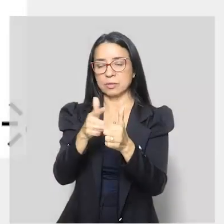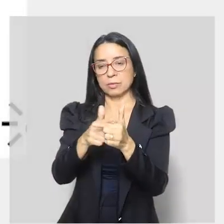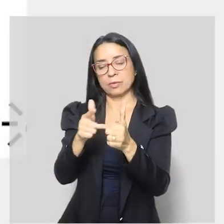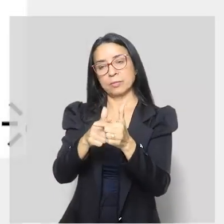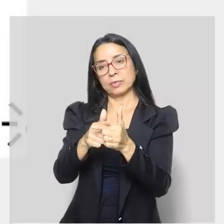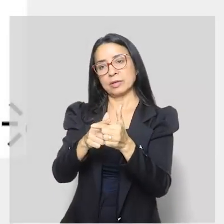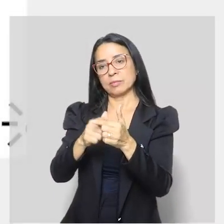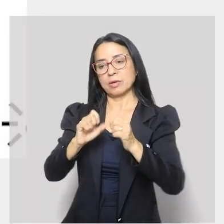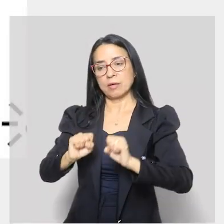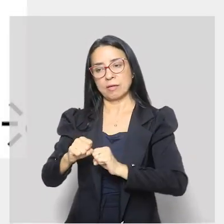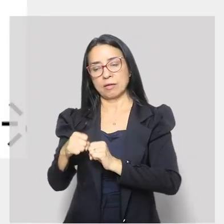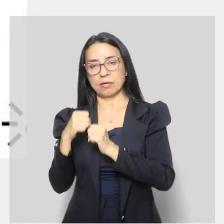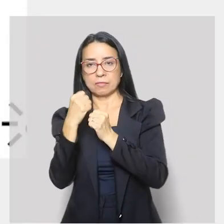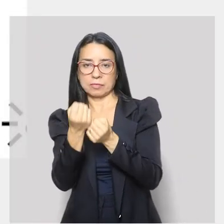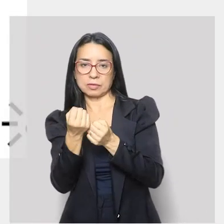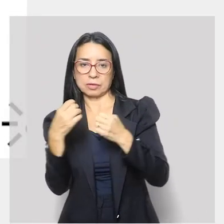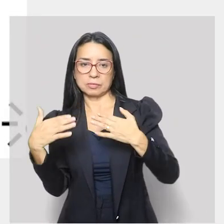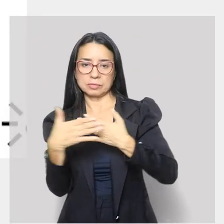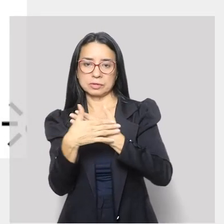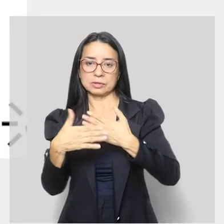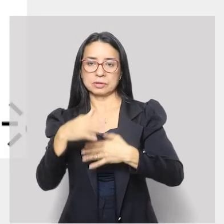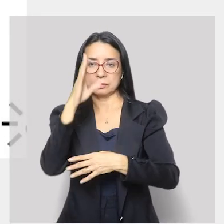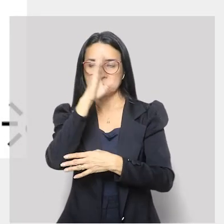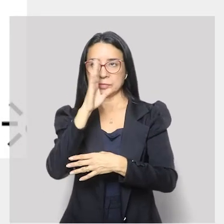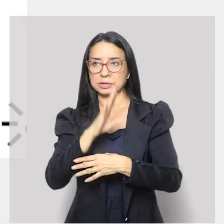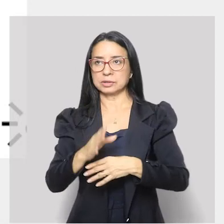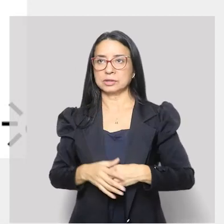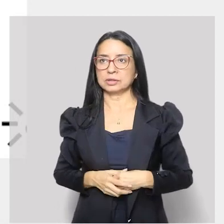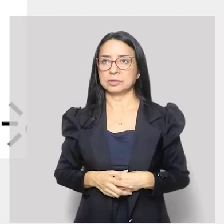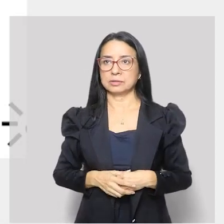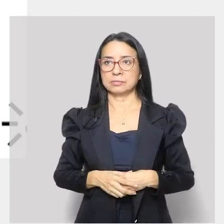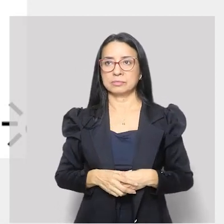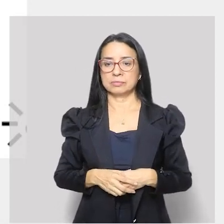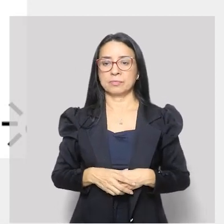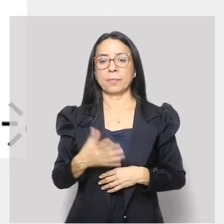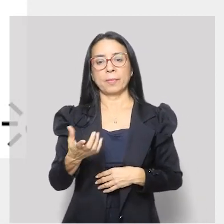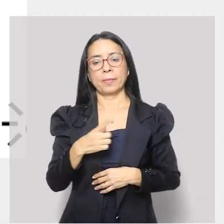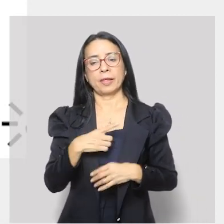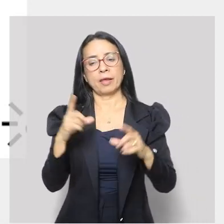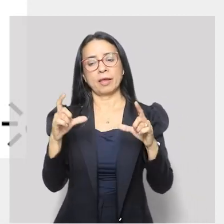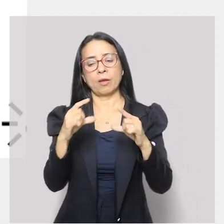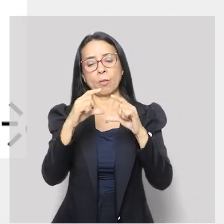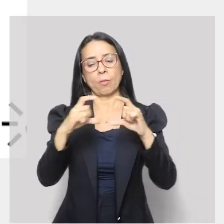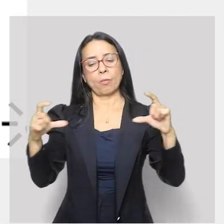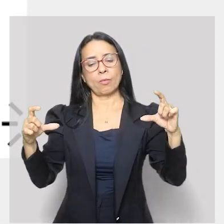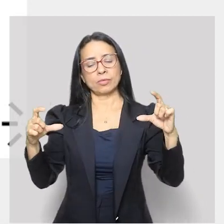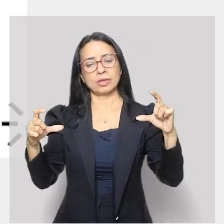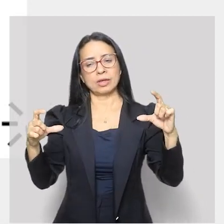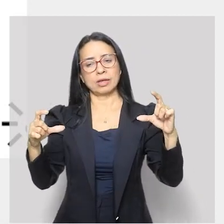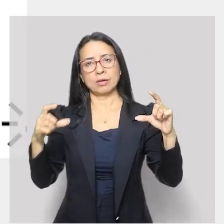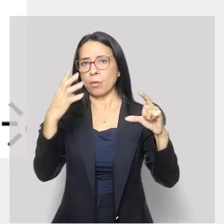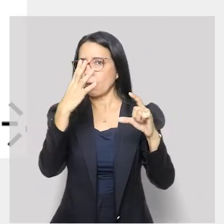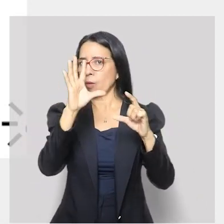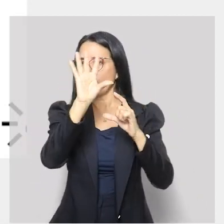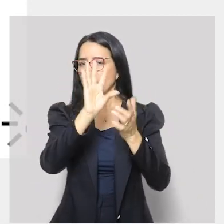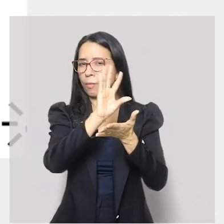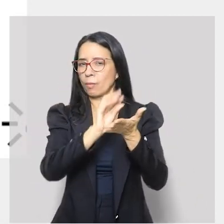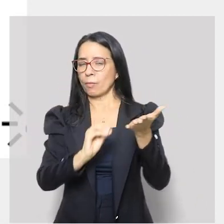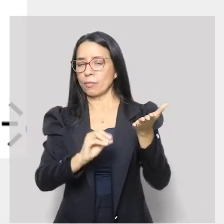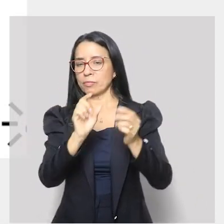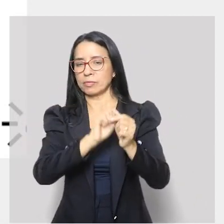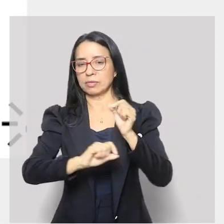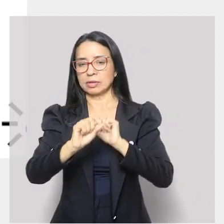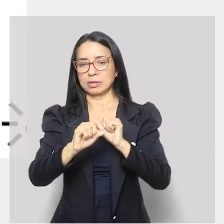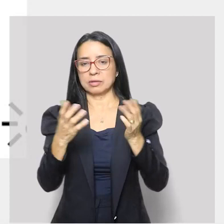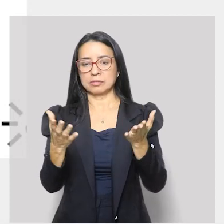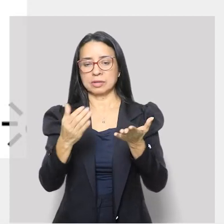aí, em seguida, a gente traz aqui um pequeno modelo para vocês da introdução, depois de ter feito toda essa